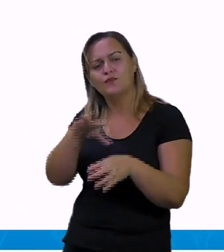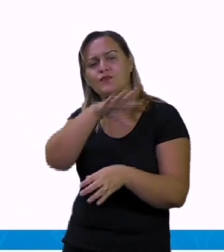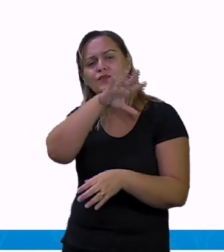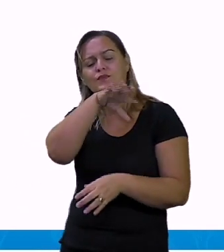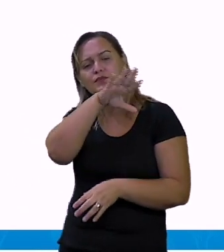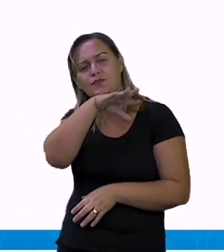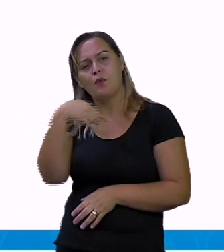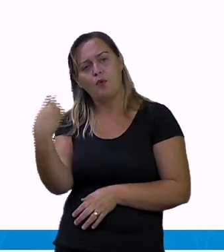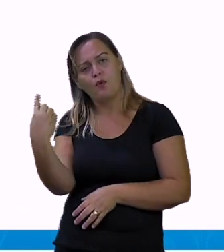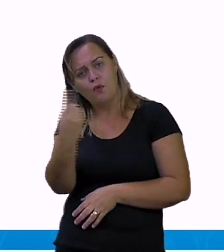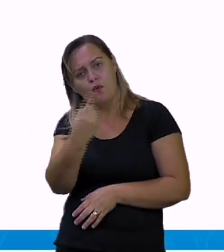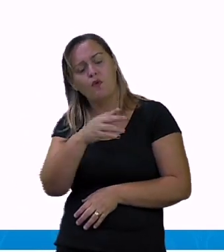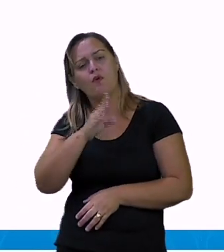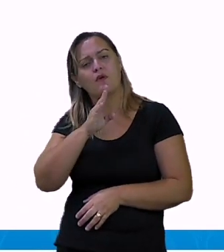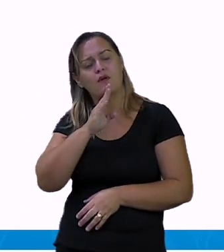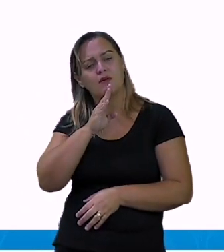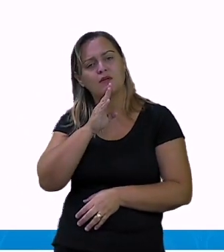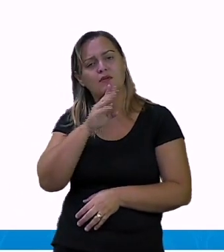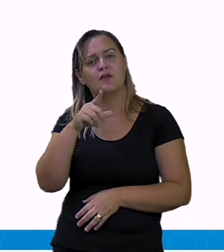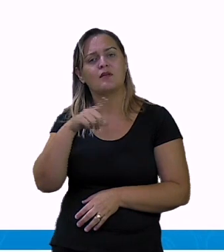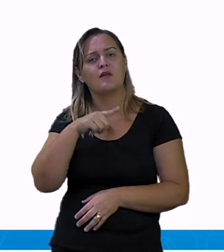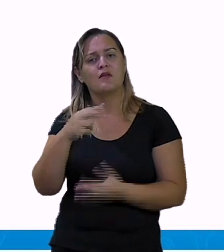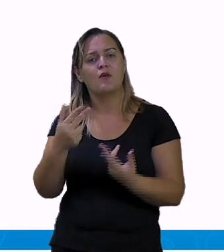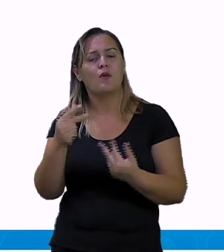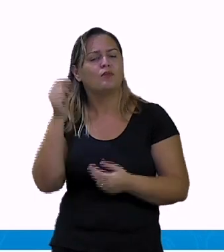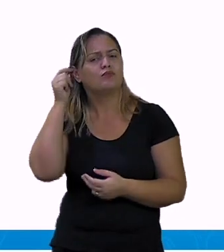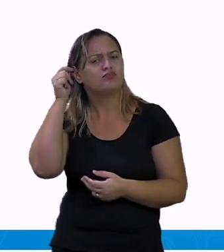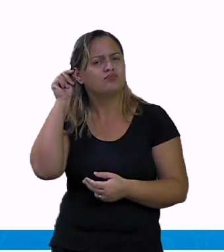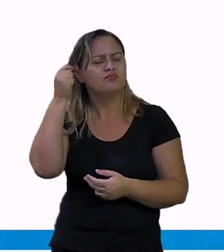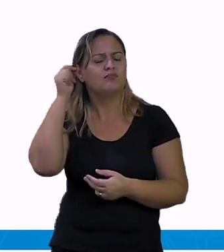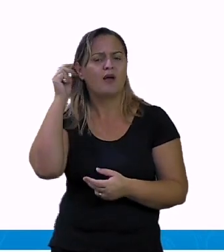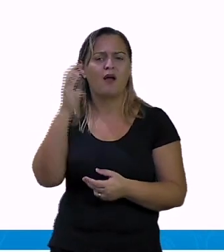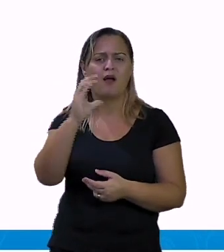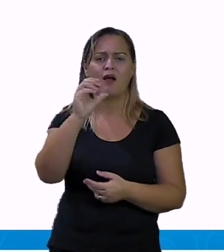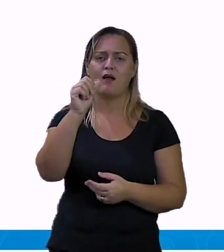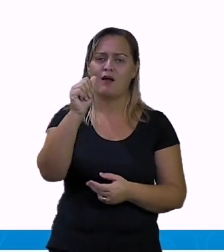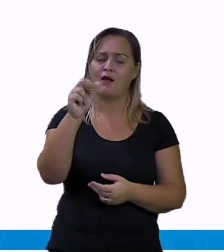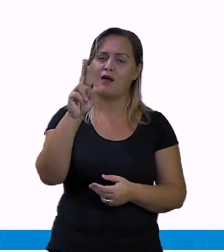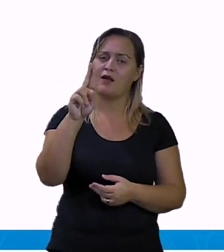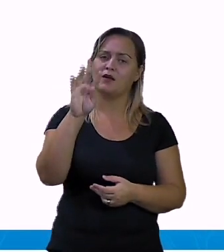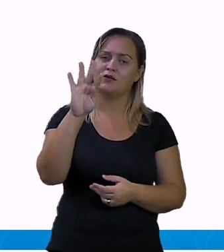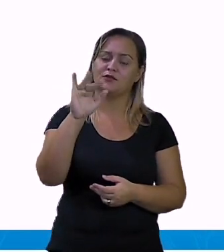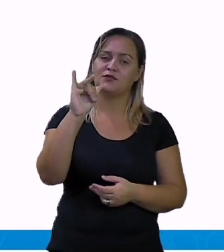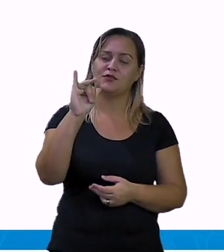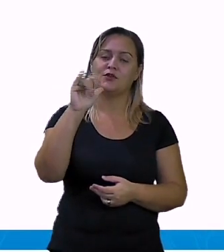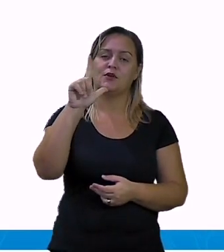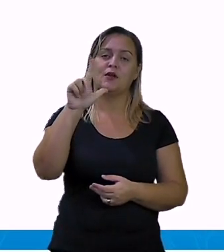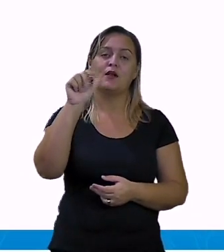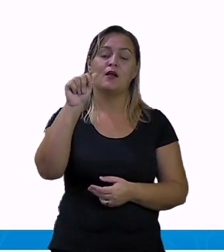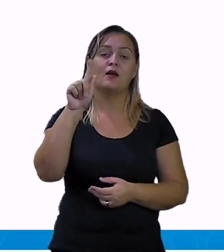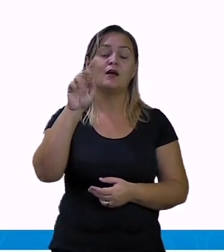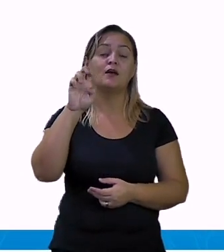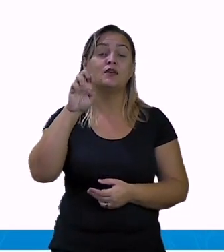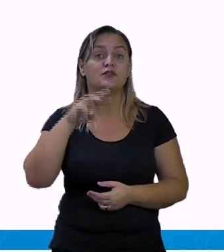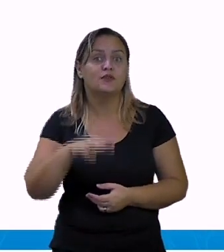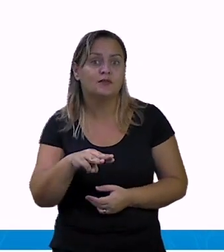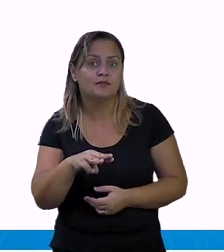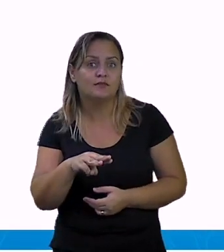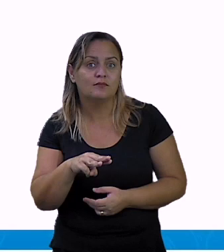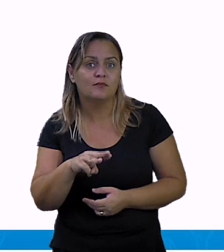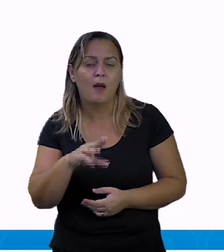são cartilaginosas são mais de mil espécies e feche os